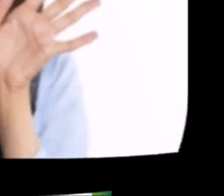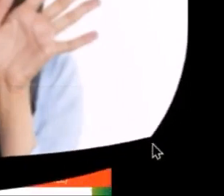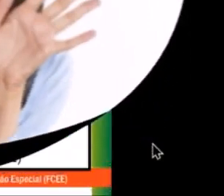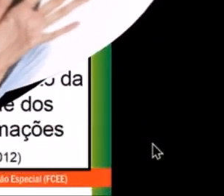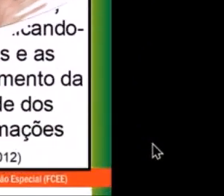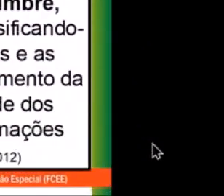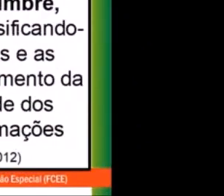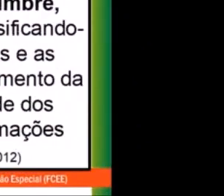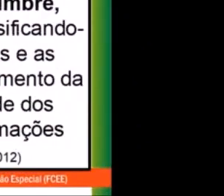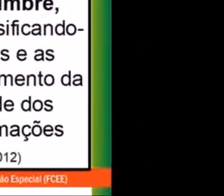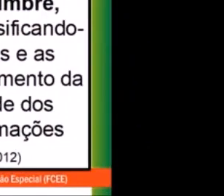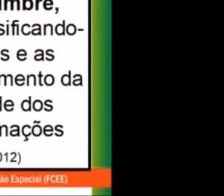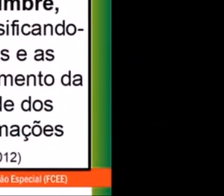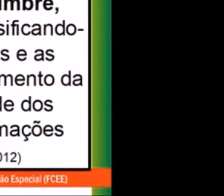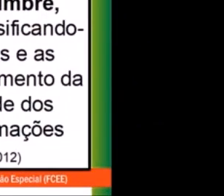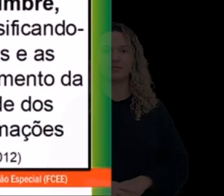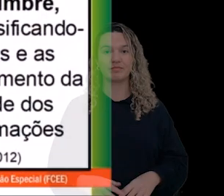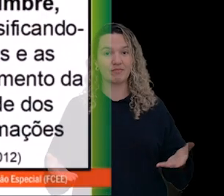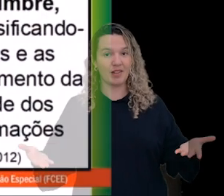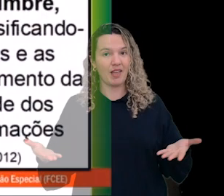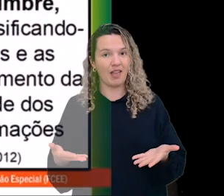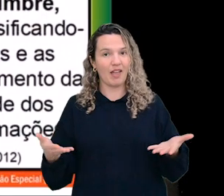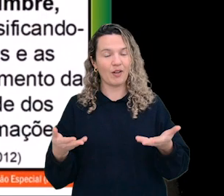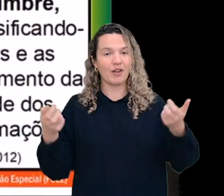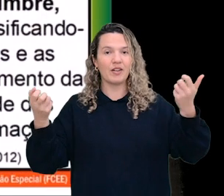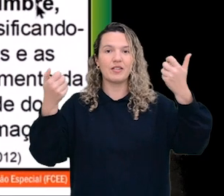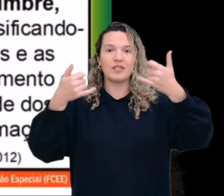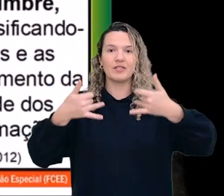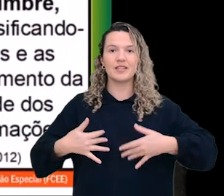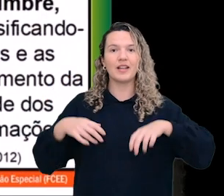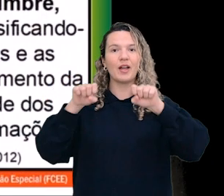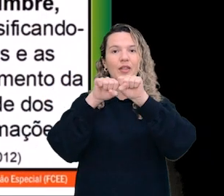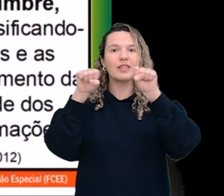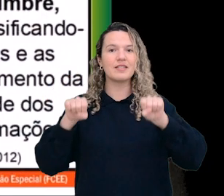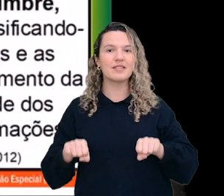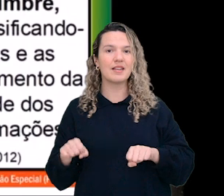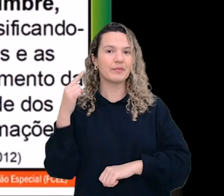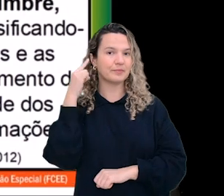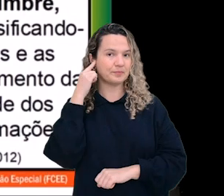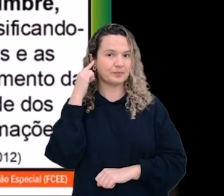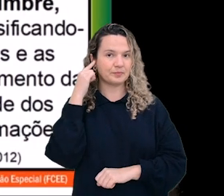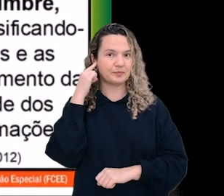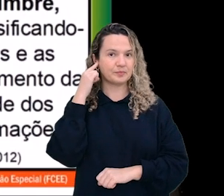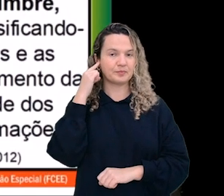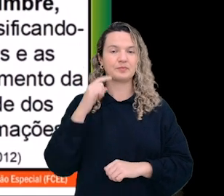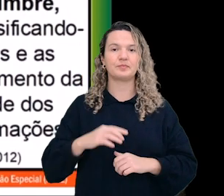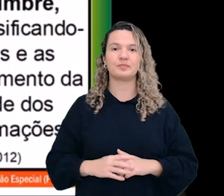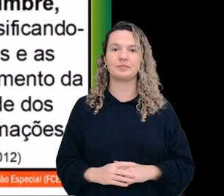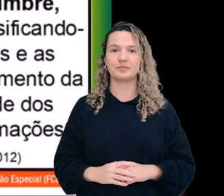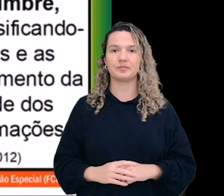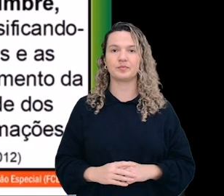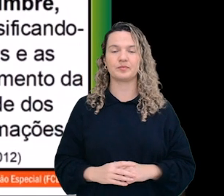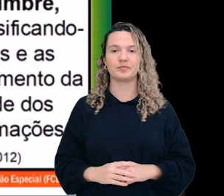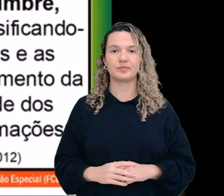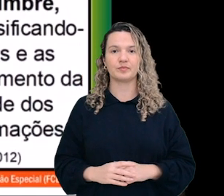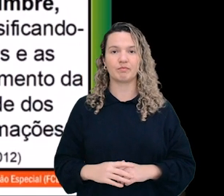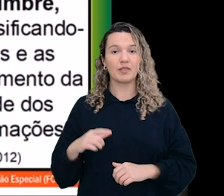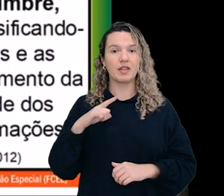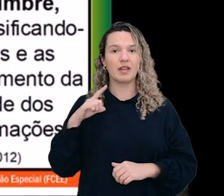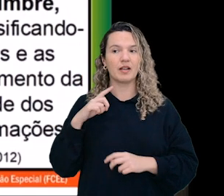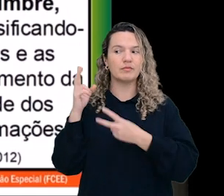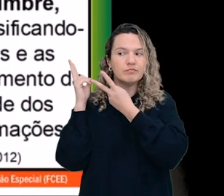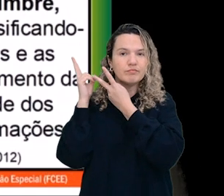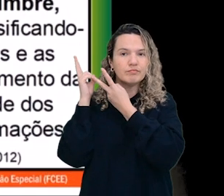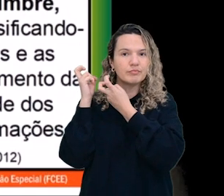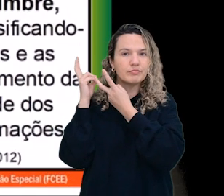Agora nós vamos falar sobre o sistema auditivo. O sistema auditivo possui